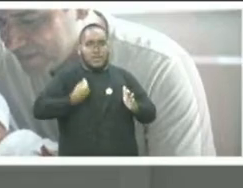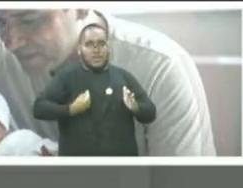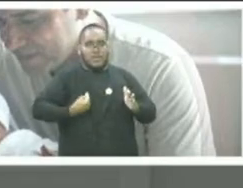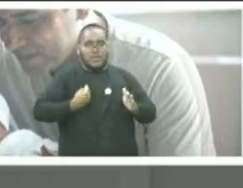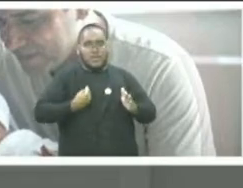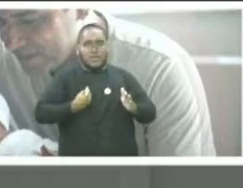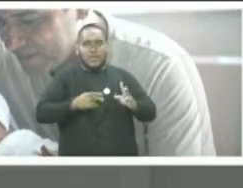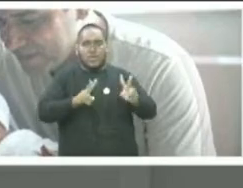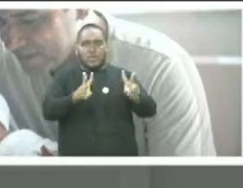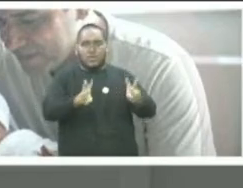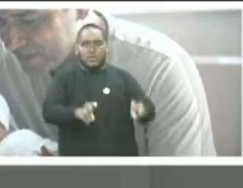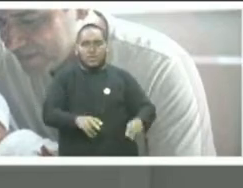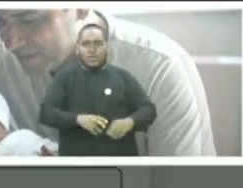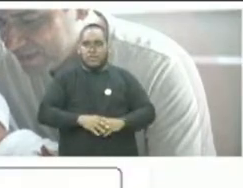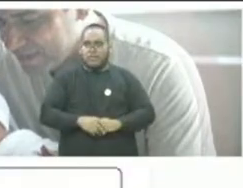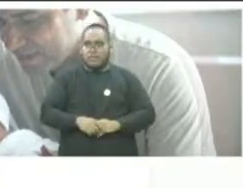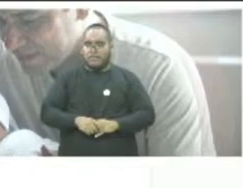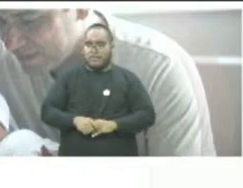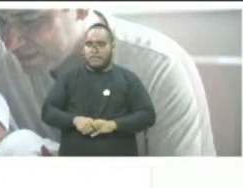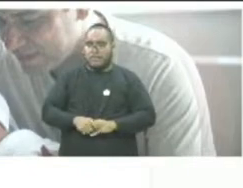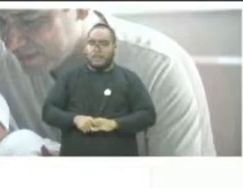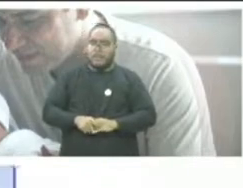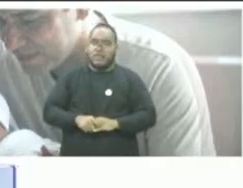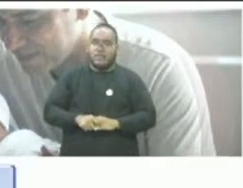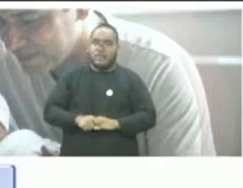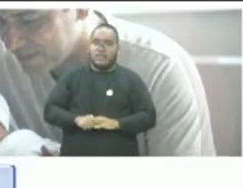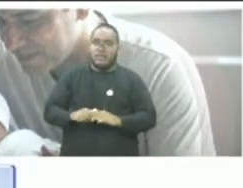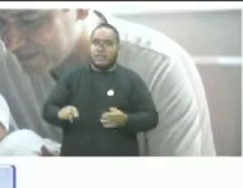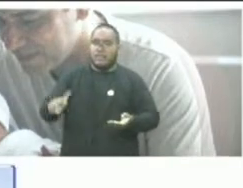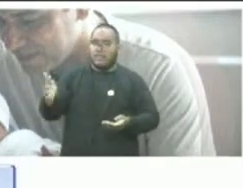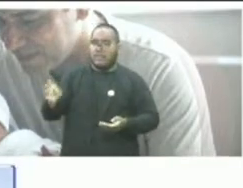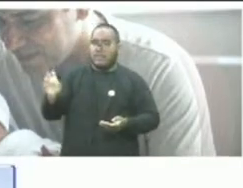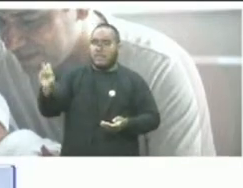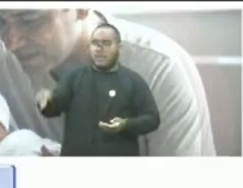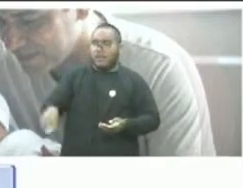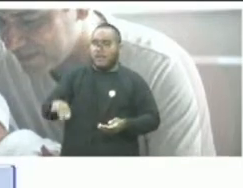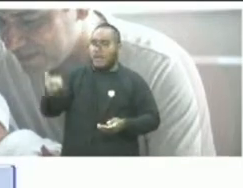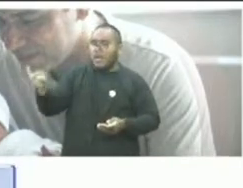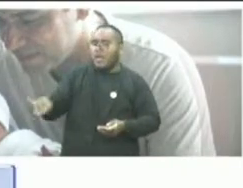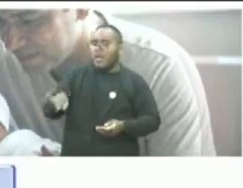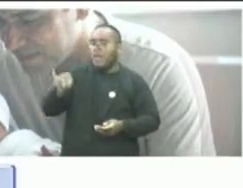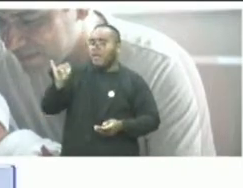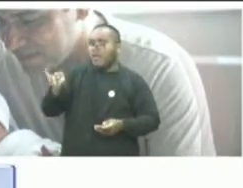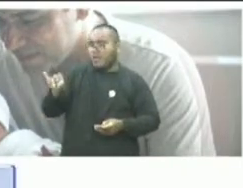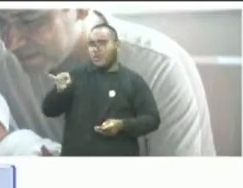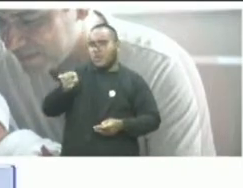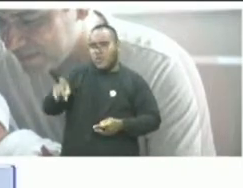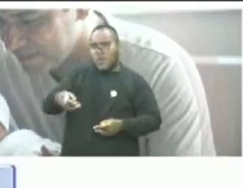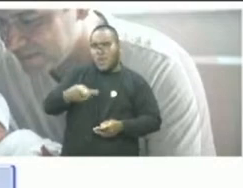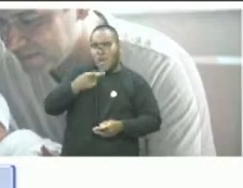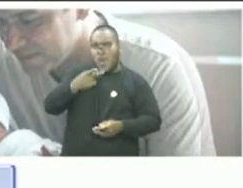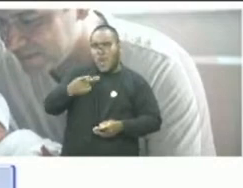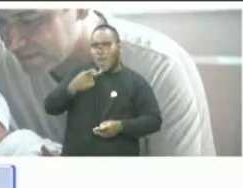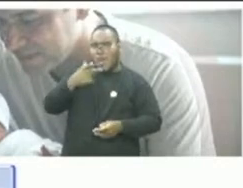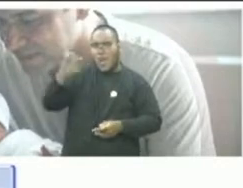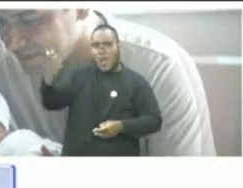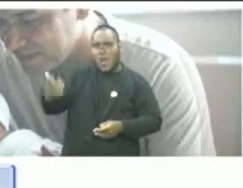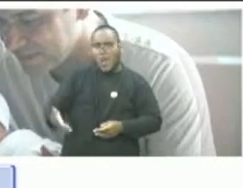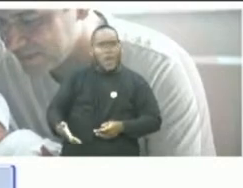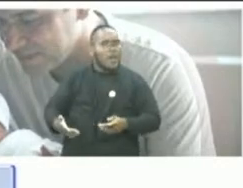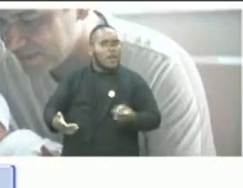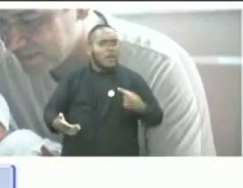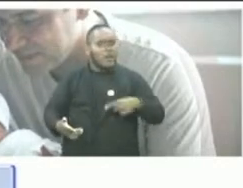canguru. Então, Ellen, tão importante isso que você trouxe, o quanto a gente aprende